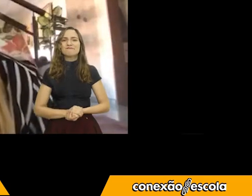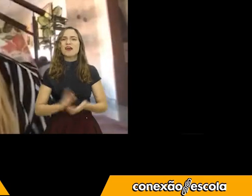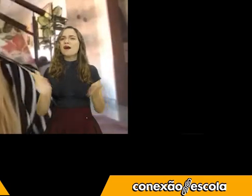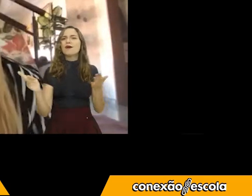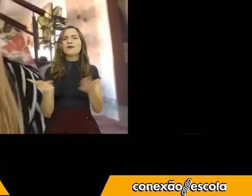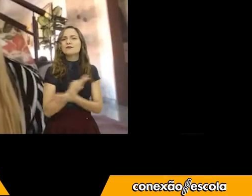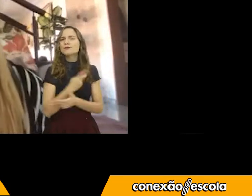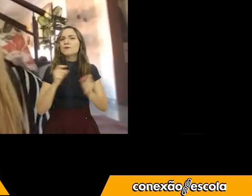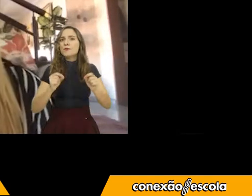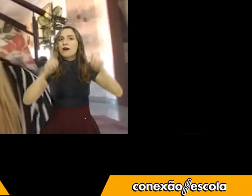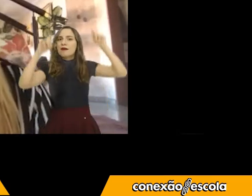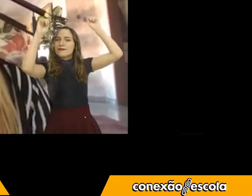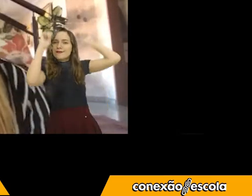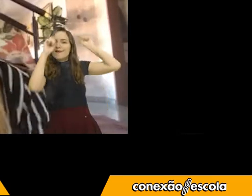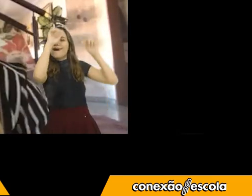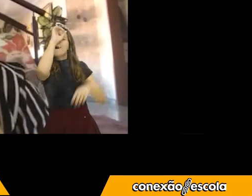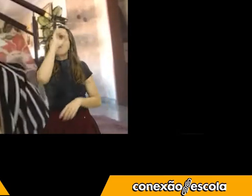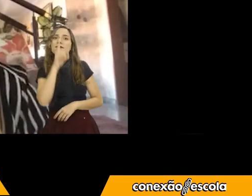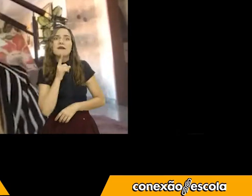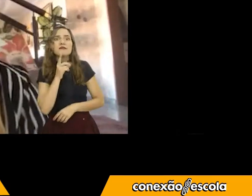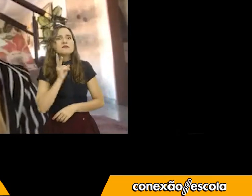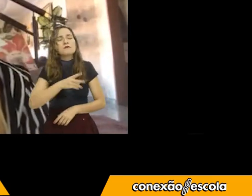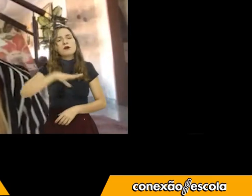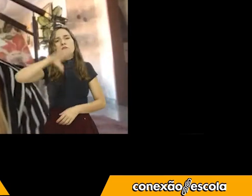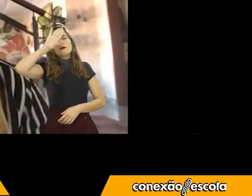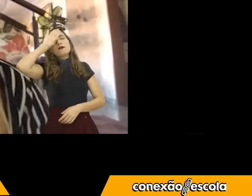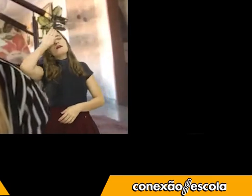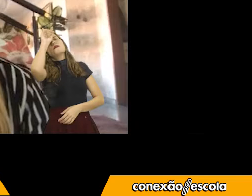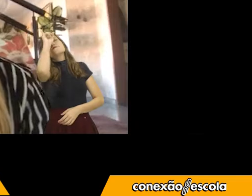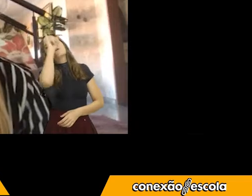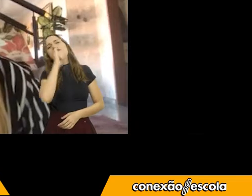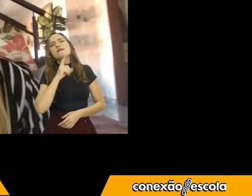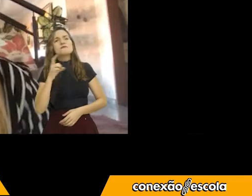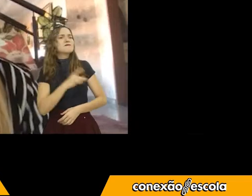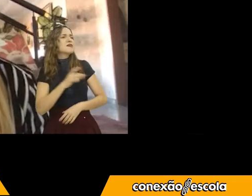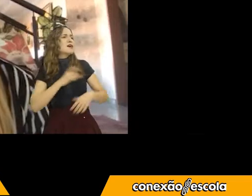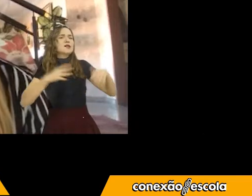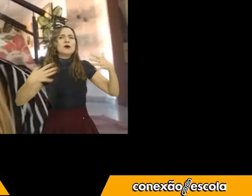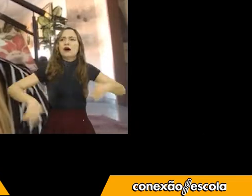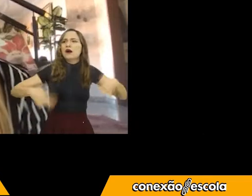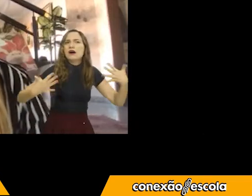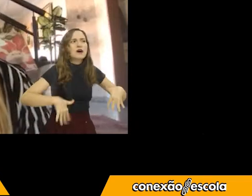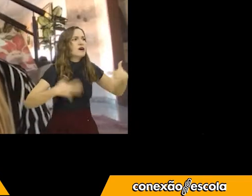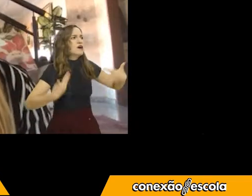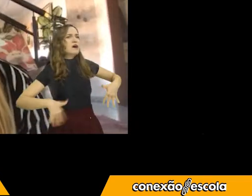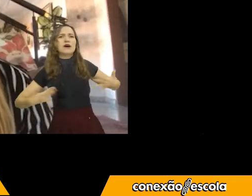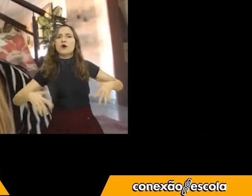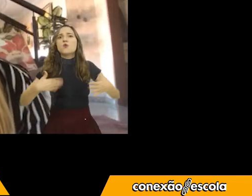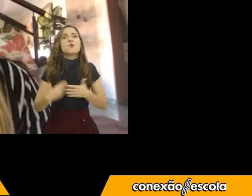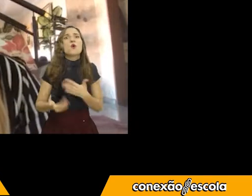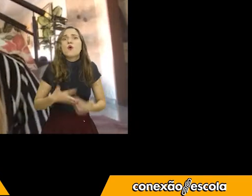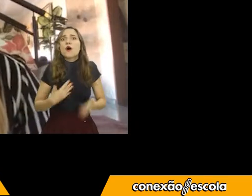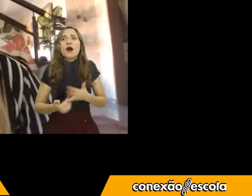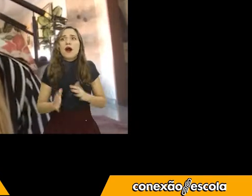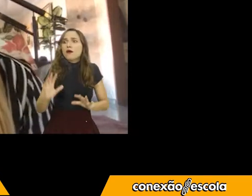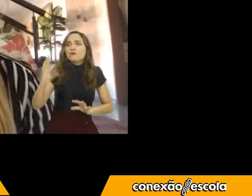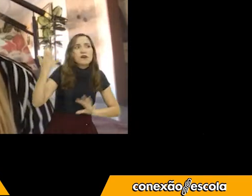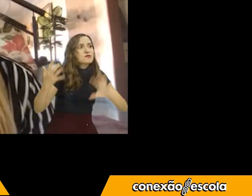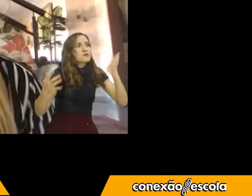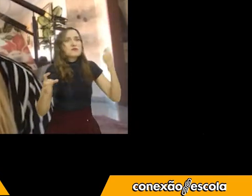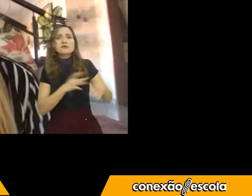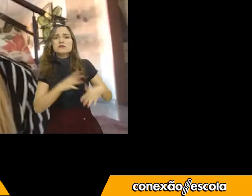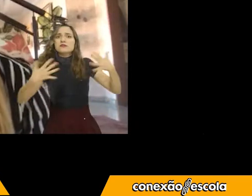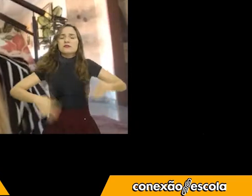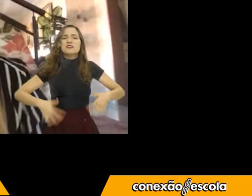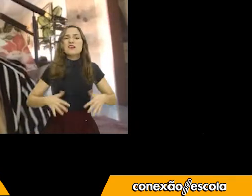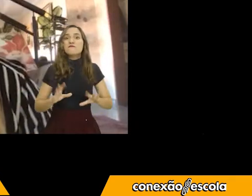Era Chapeuzinho Amarelo, amarelada de medo. Tinha medo de tudo aquela Chapeuzinho. Já não